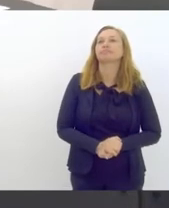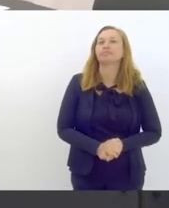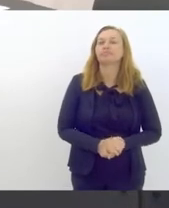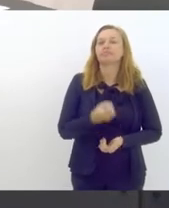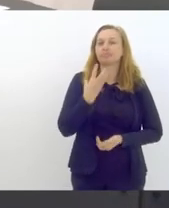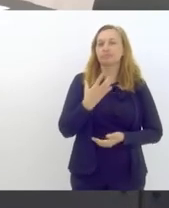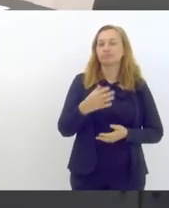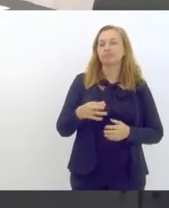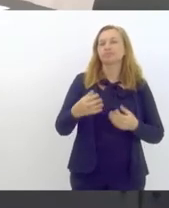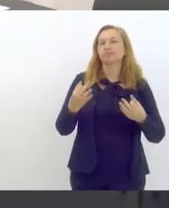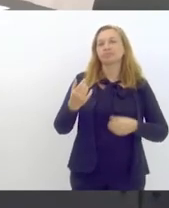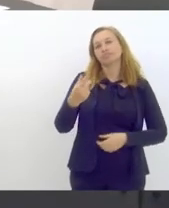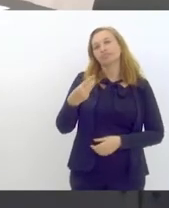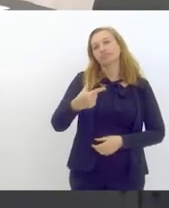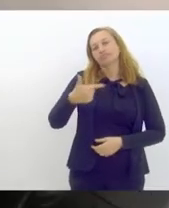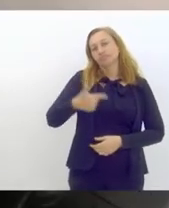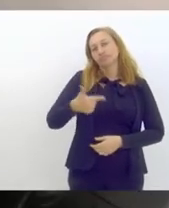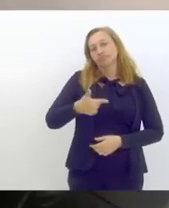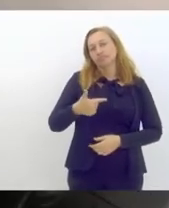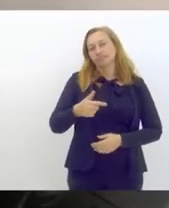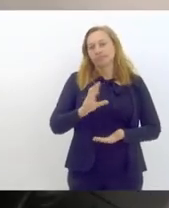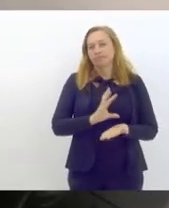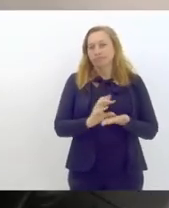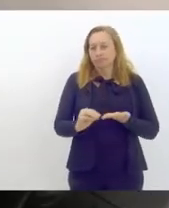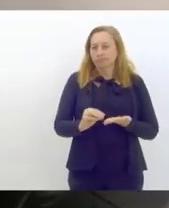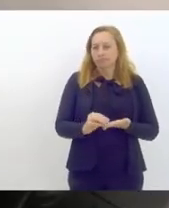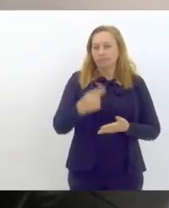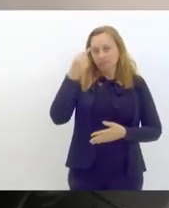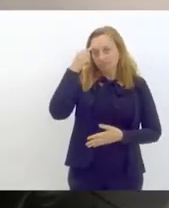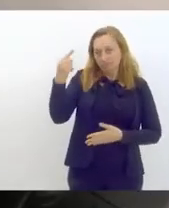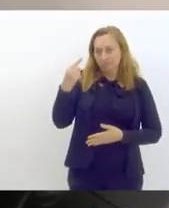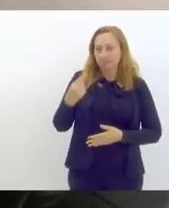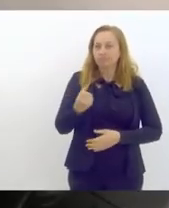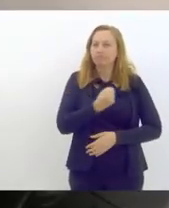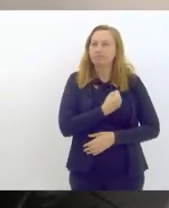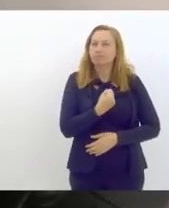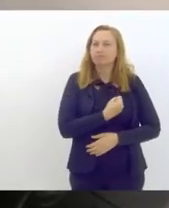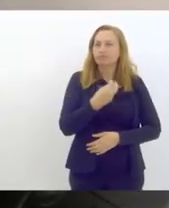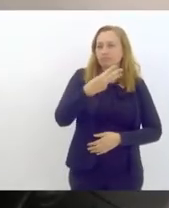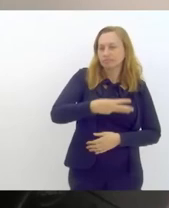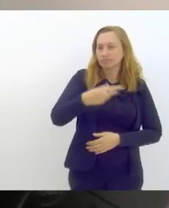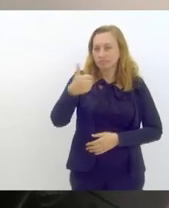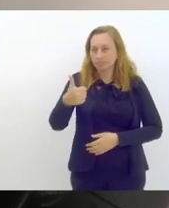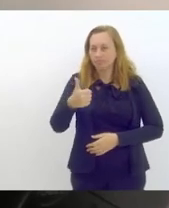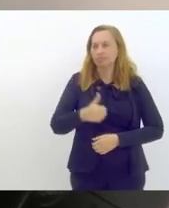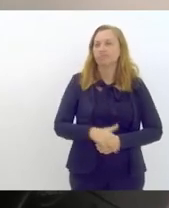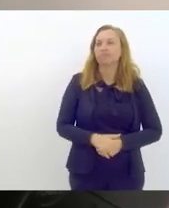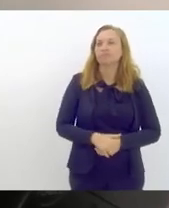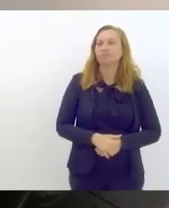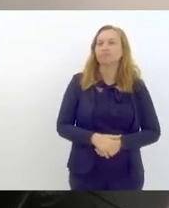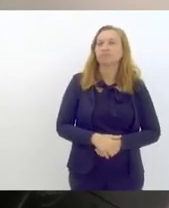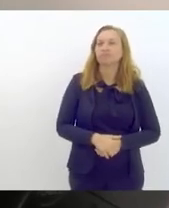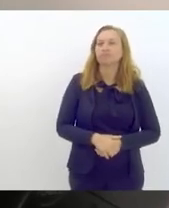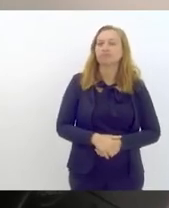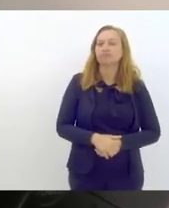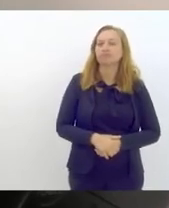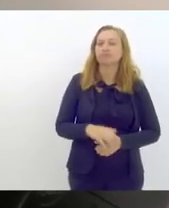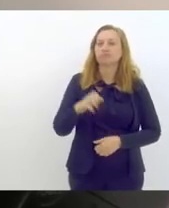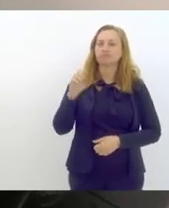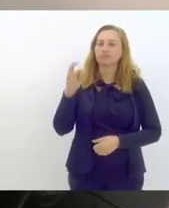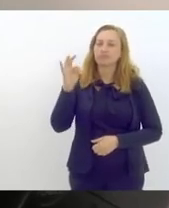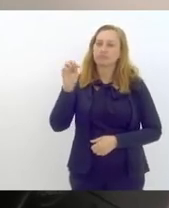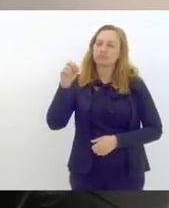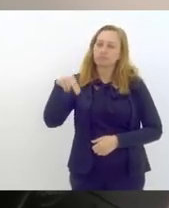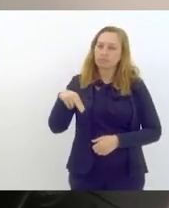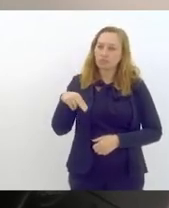em relação ao segundo item da pauta, a ideia legislativa número 31, o senhor Wellington